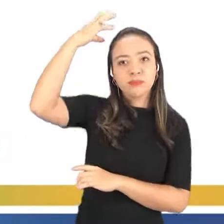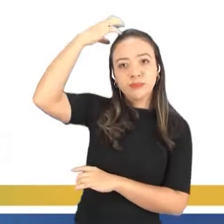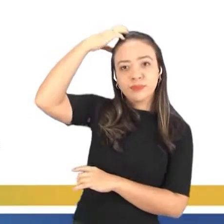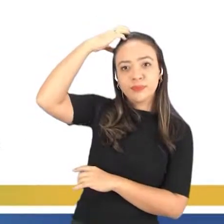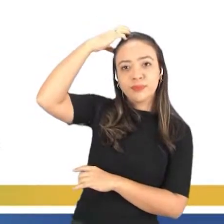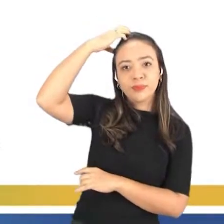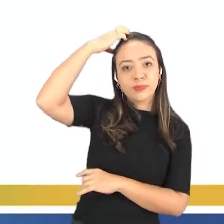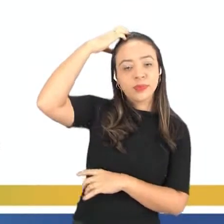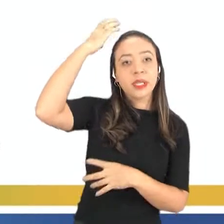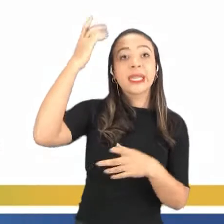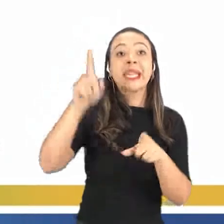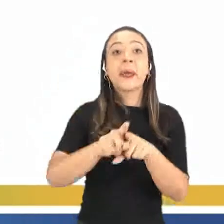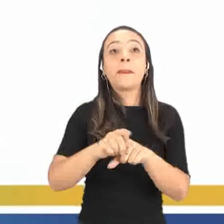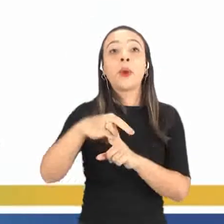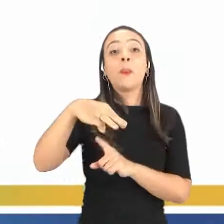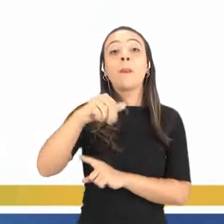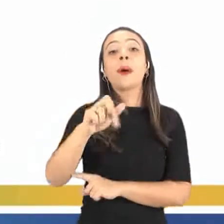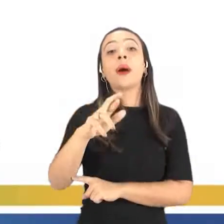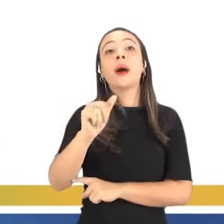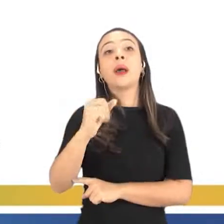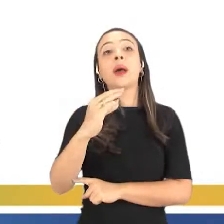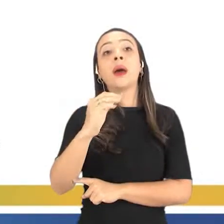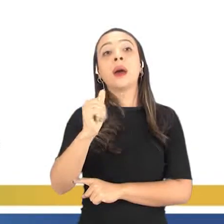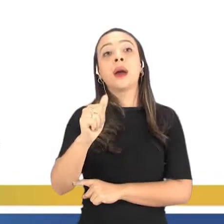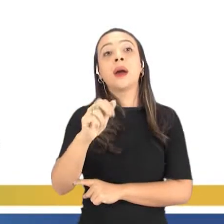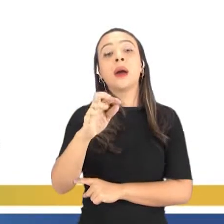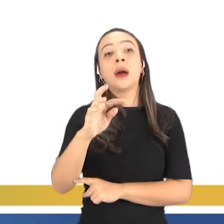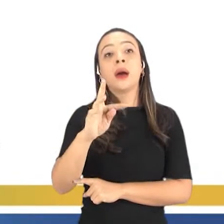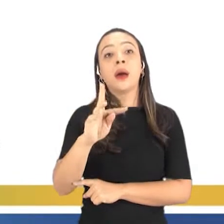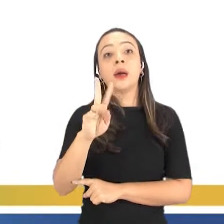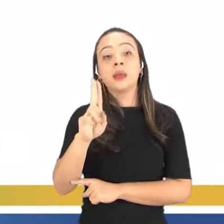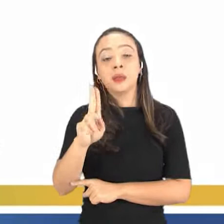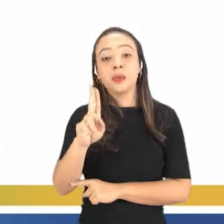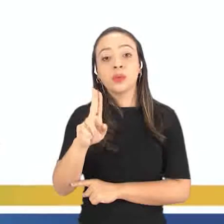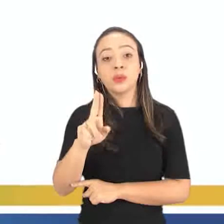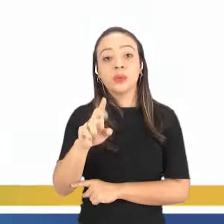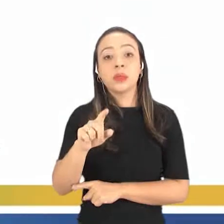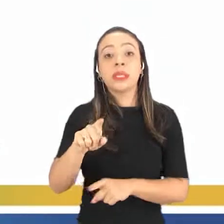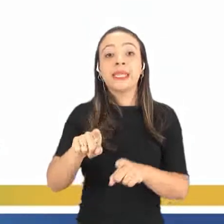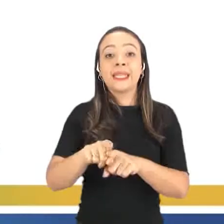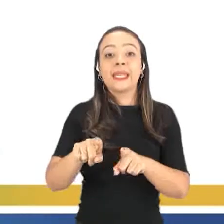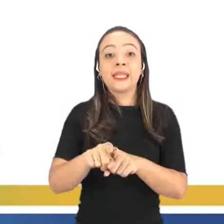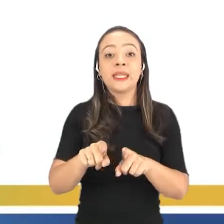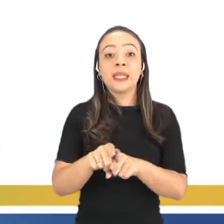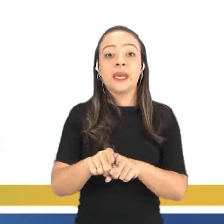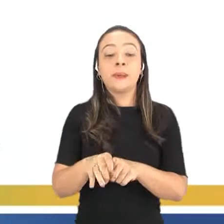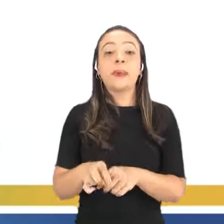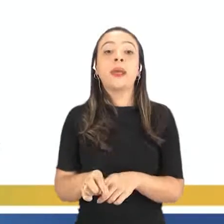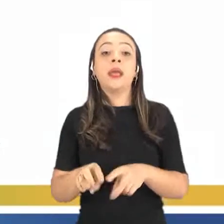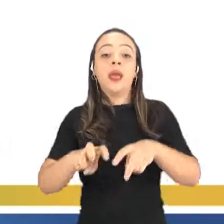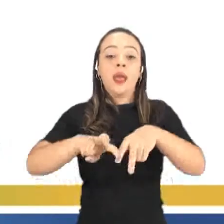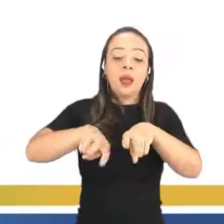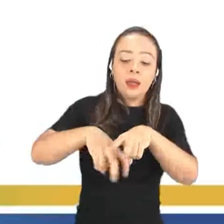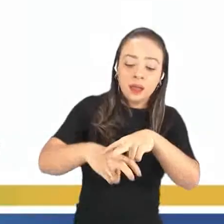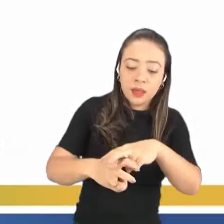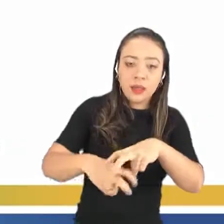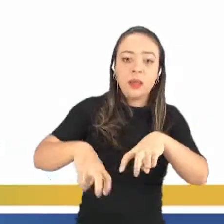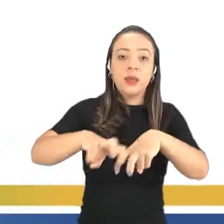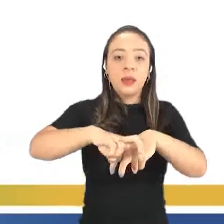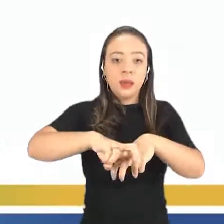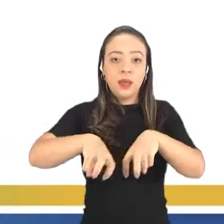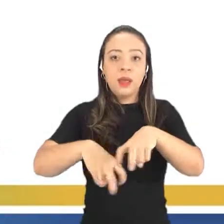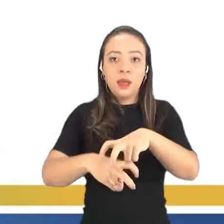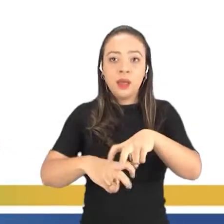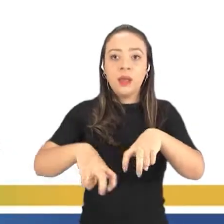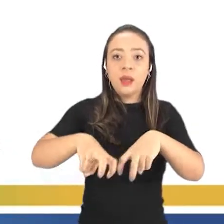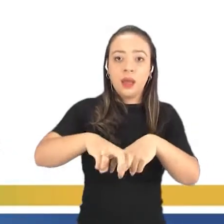o maracatu. A capoeira, introduzida no Brasil pelos negros de Angola, também é uma dança, mas